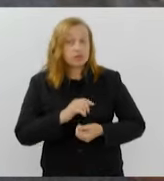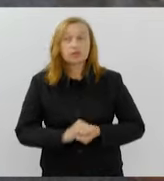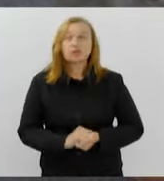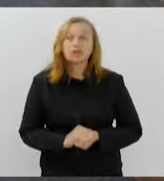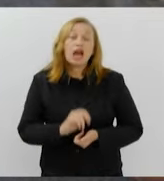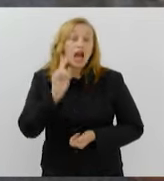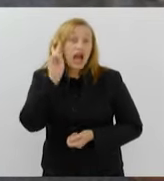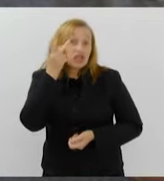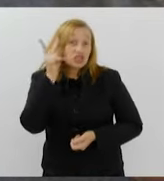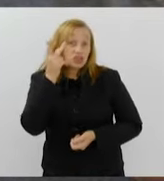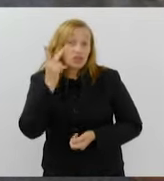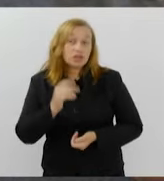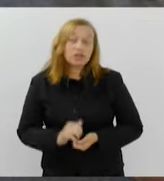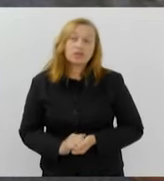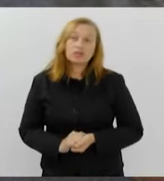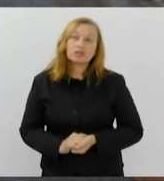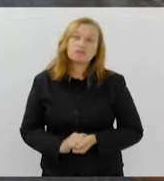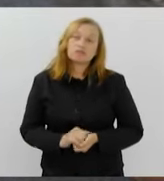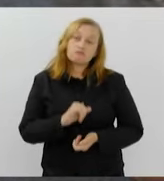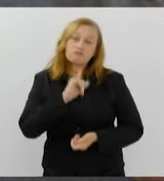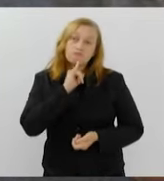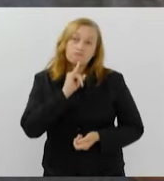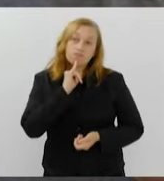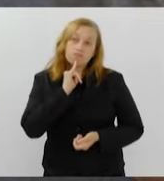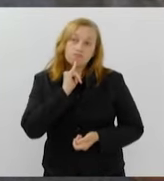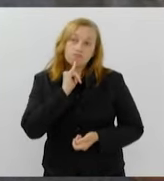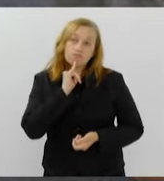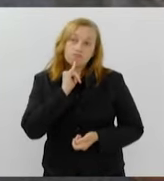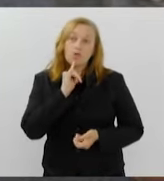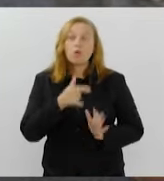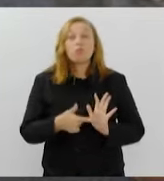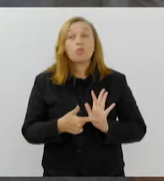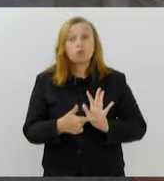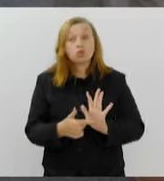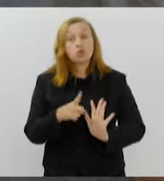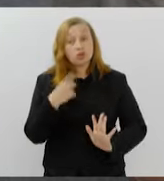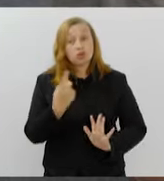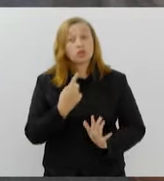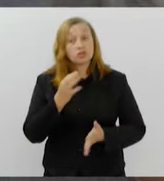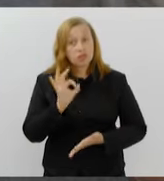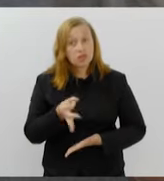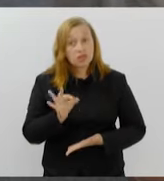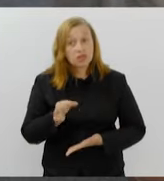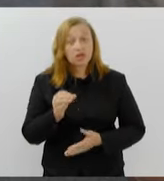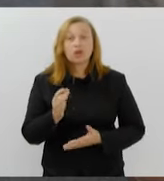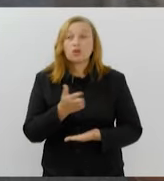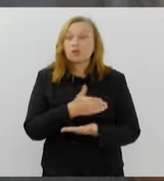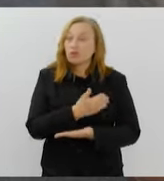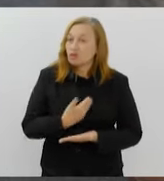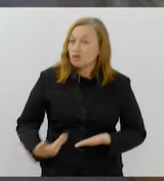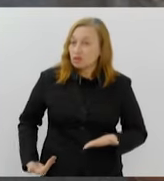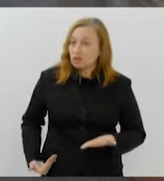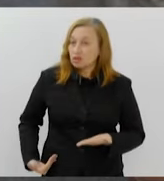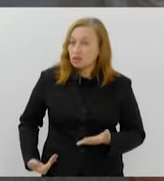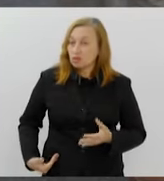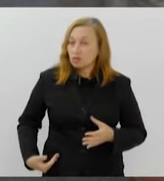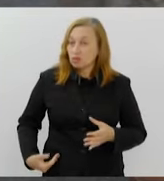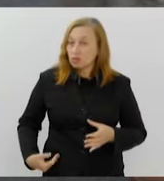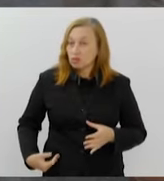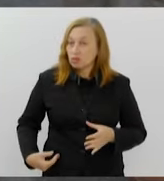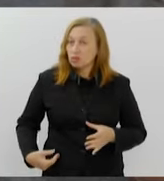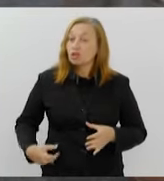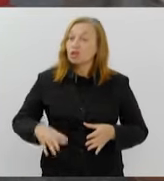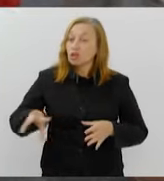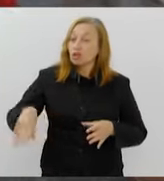a história infelizmente nos deu razão porque o governador colocou o secretário sem dizer o por